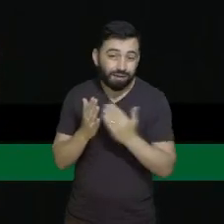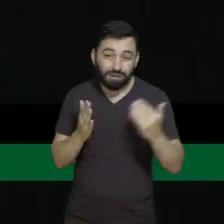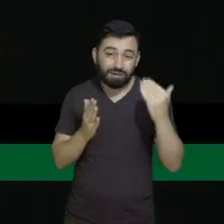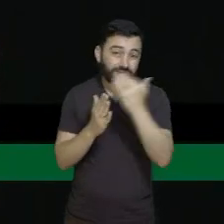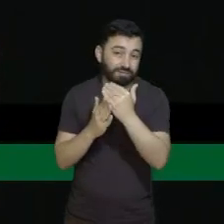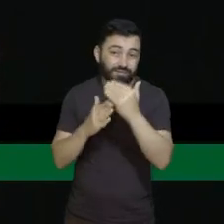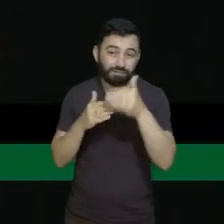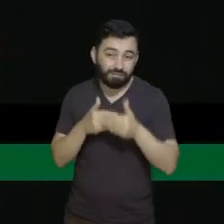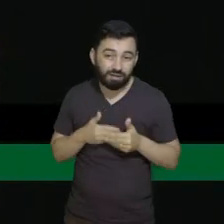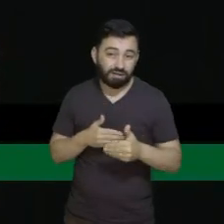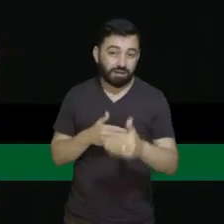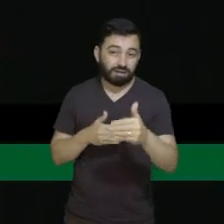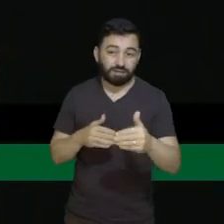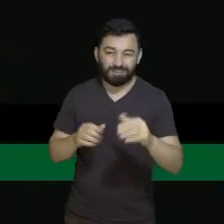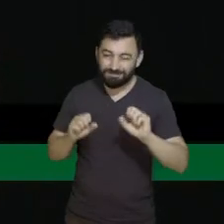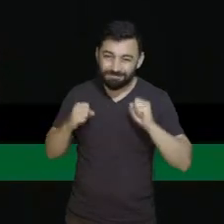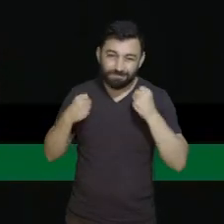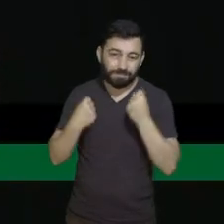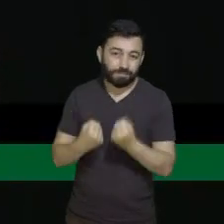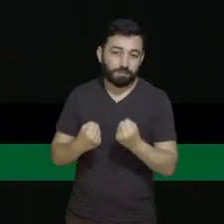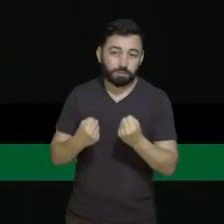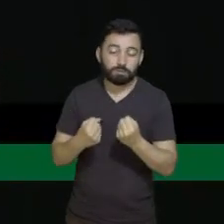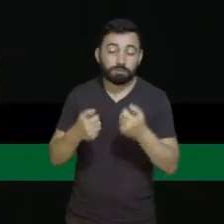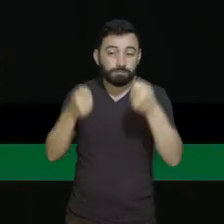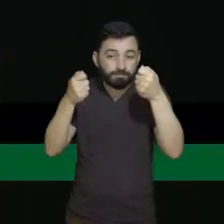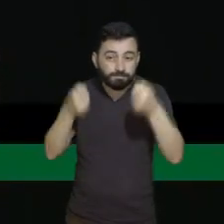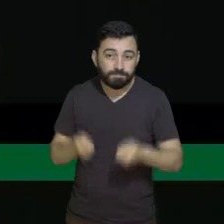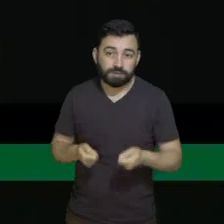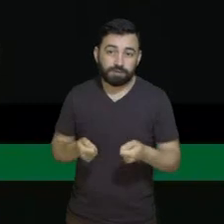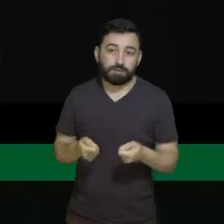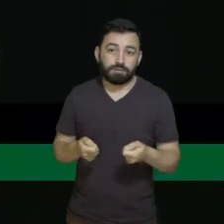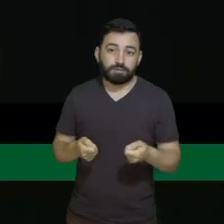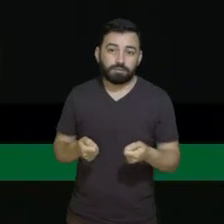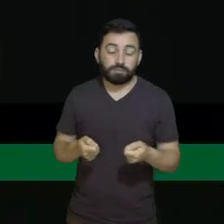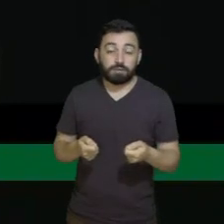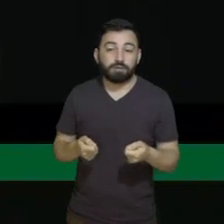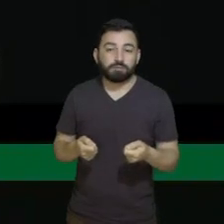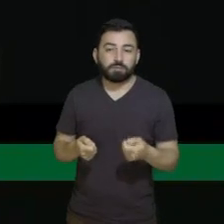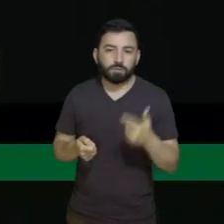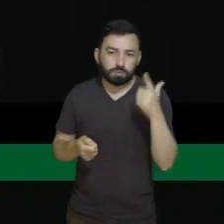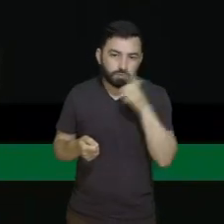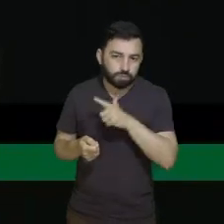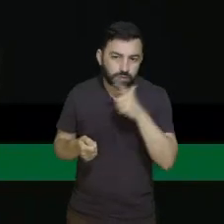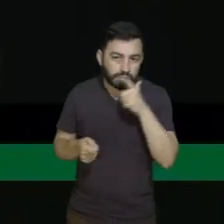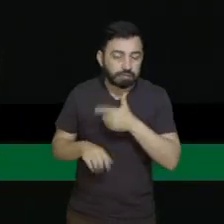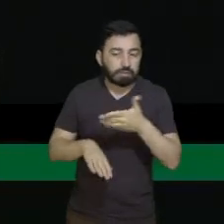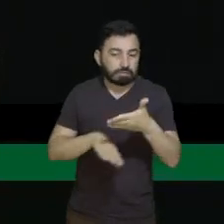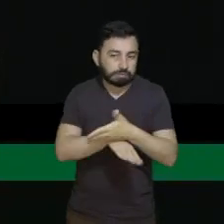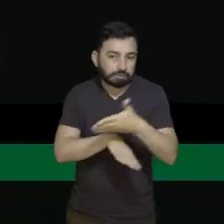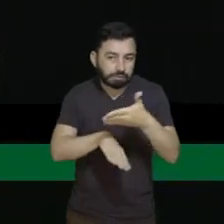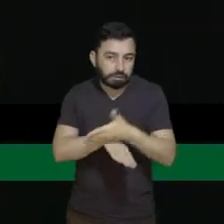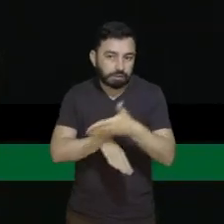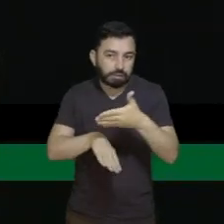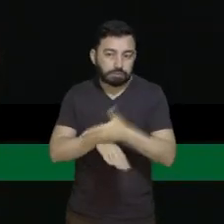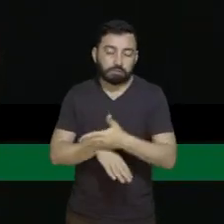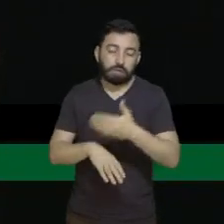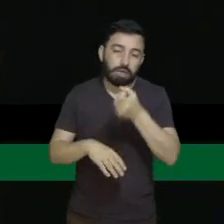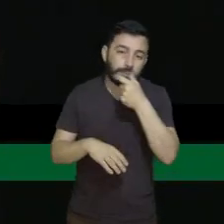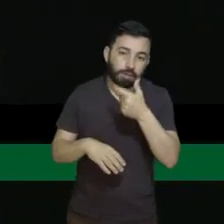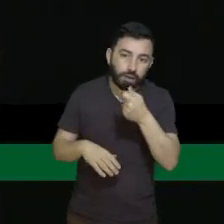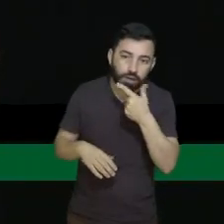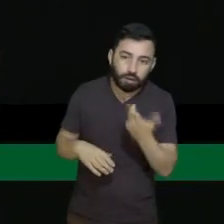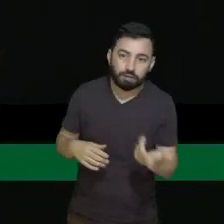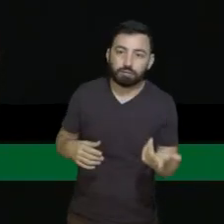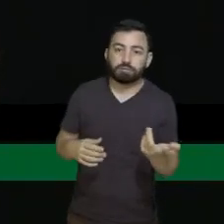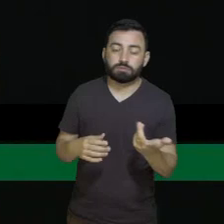vai robustecer direitos e vai dar oportunidade de acesso a medicamentos